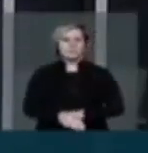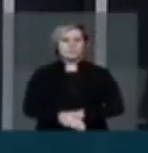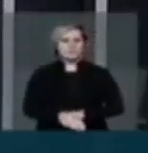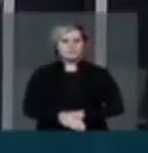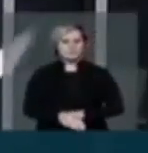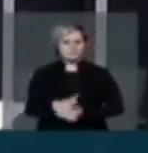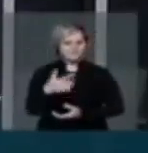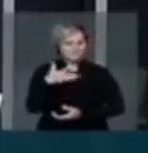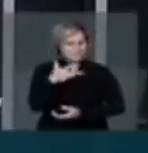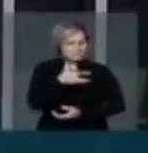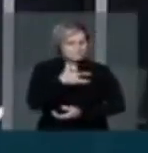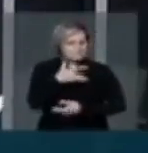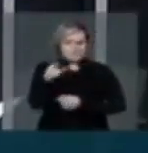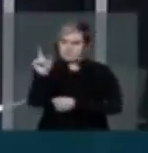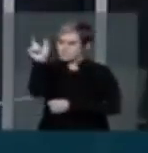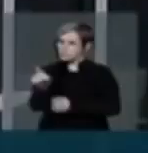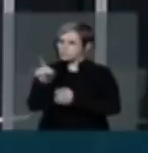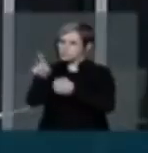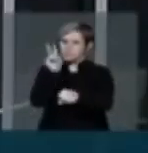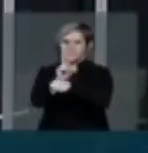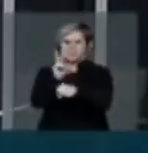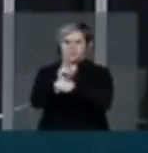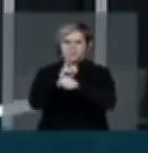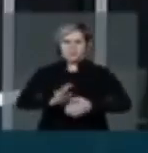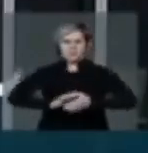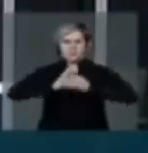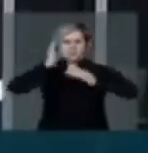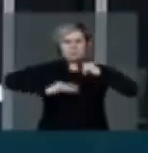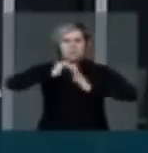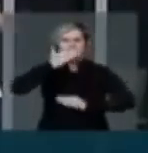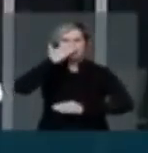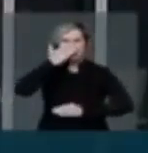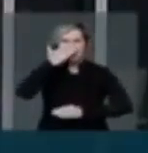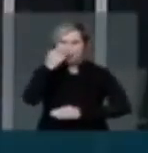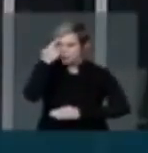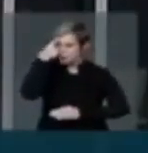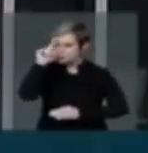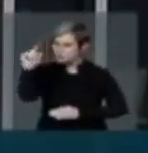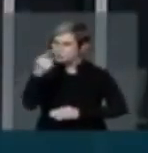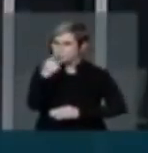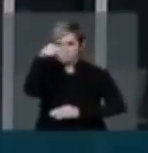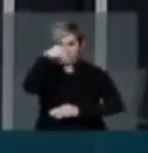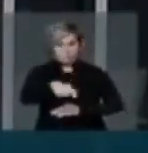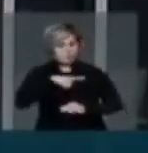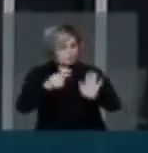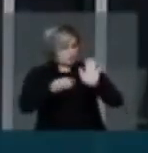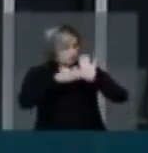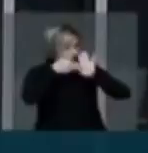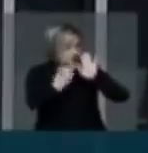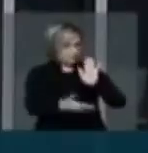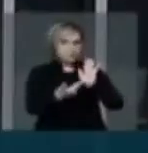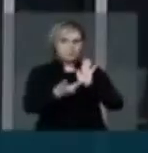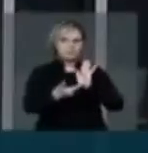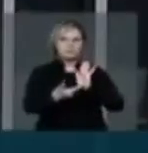me dói quando ele defende a legalização da profissão da prostituição, e um dia ele disse aqui, está gravado nos anais desta casa,